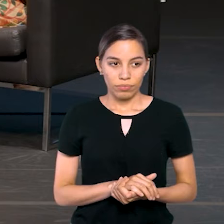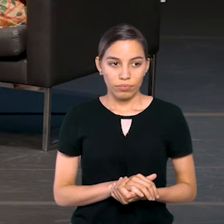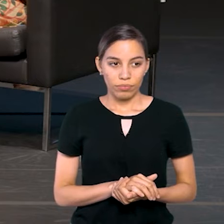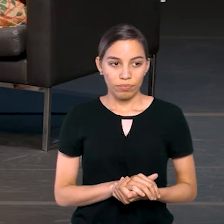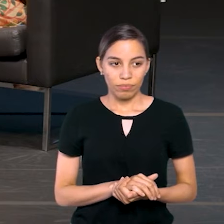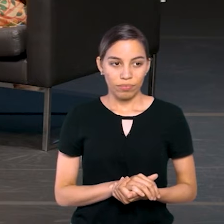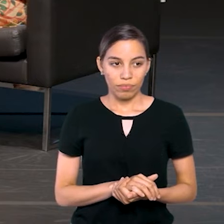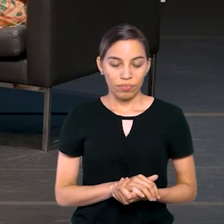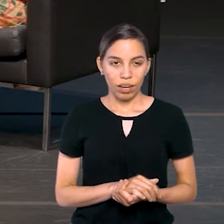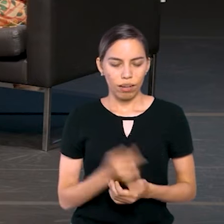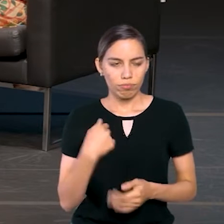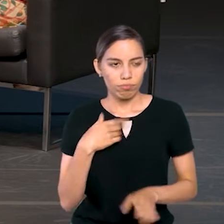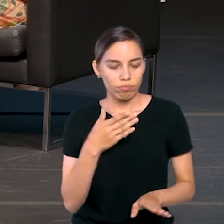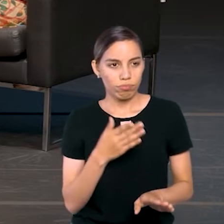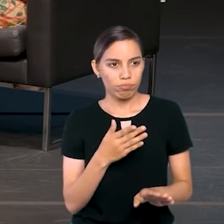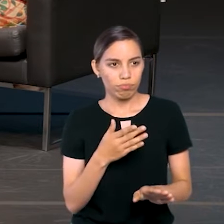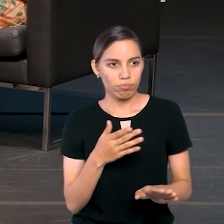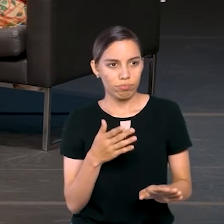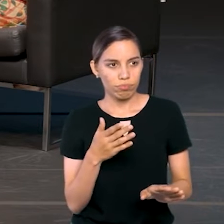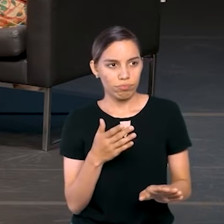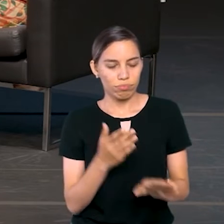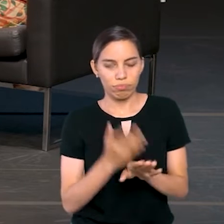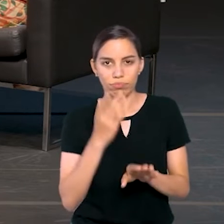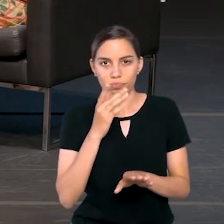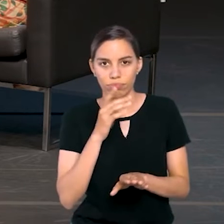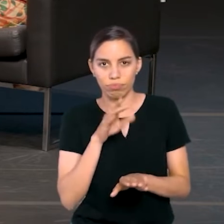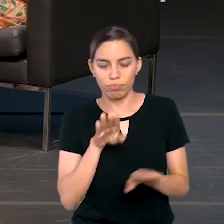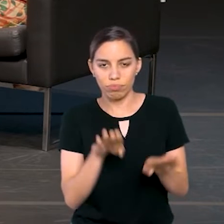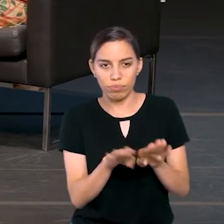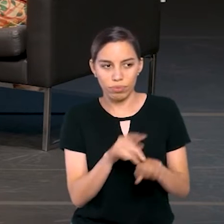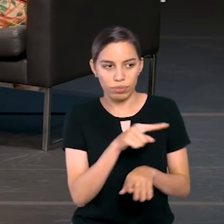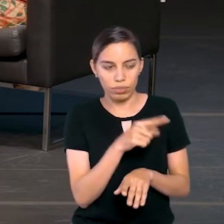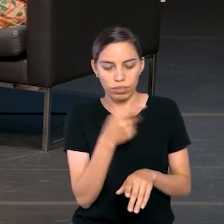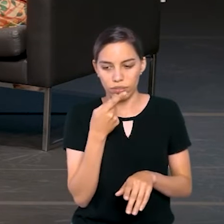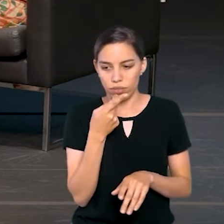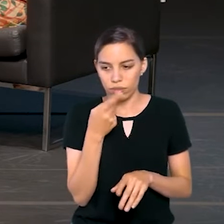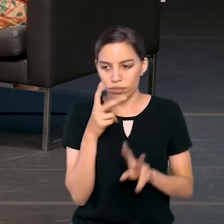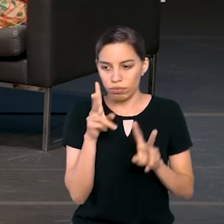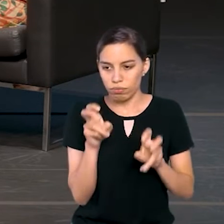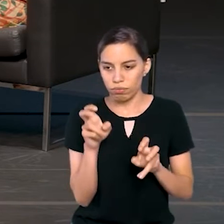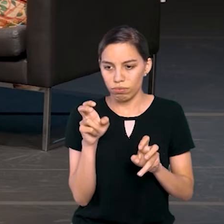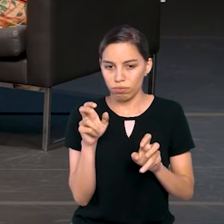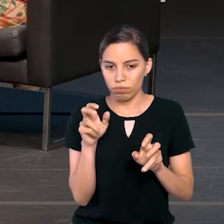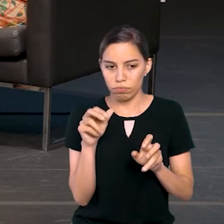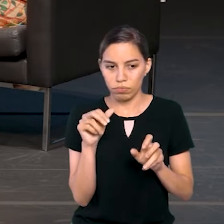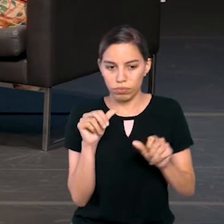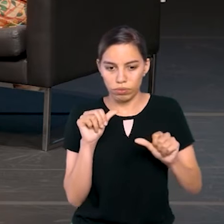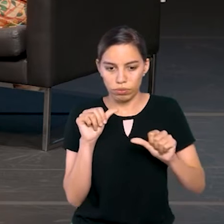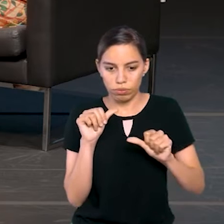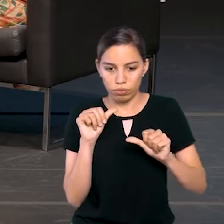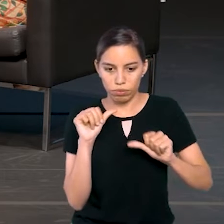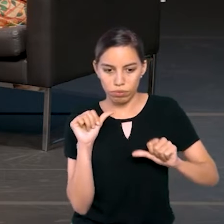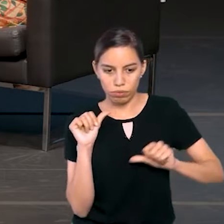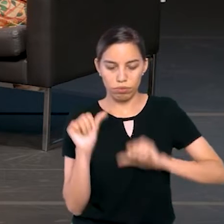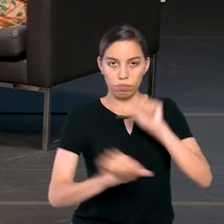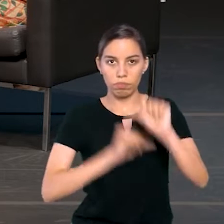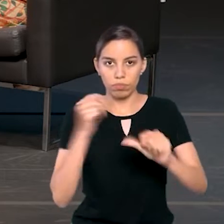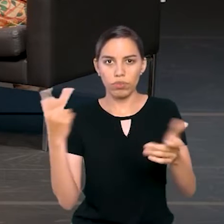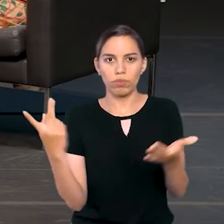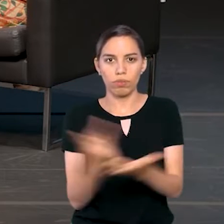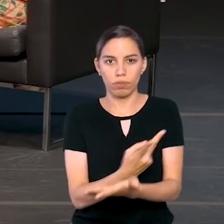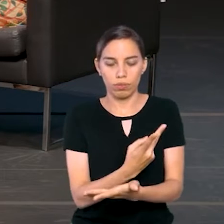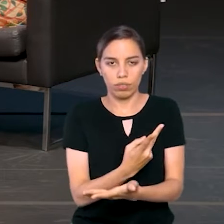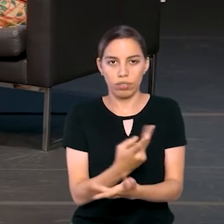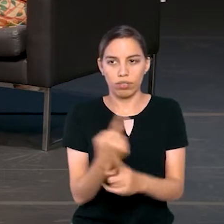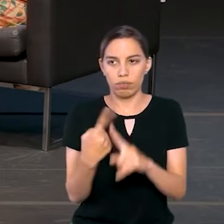esse susto, essa surpresa também, né, que o senhor comentou, dessa virada que a gente vem vivendo, é algo que,